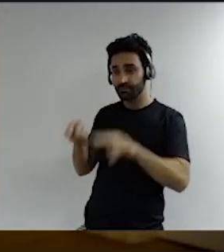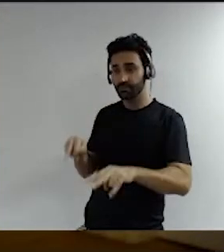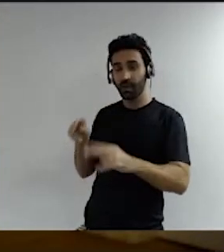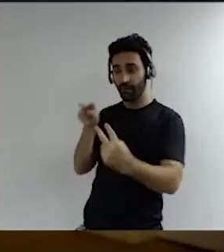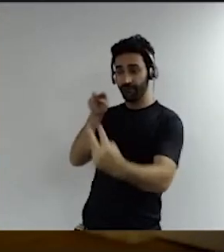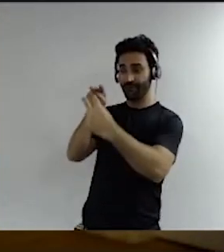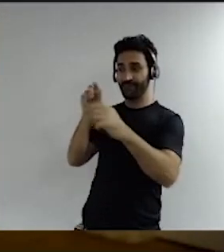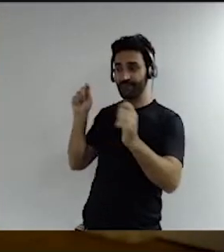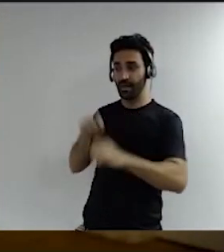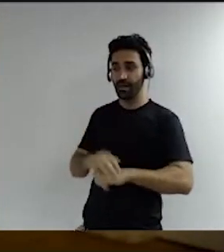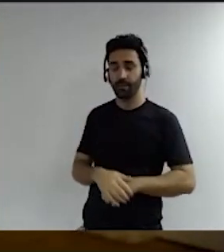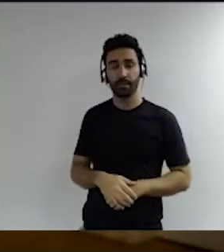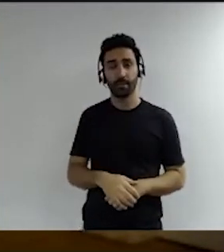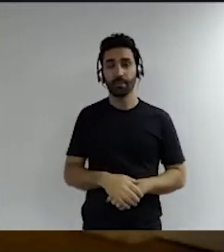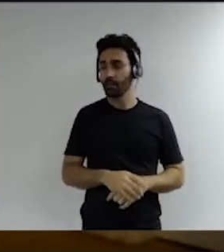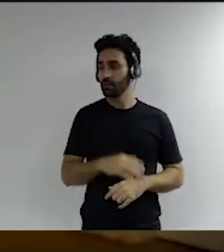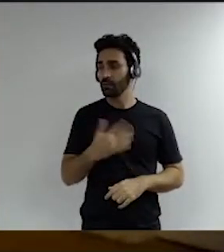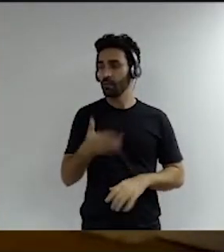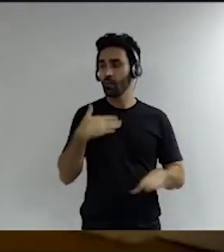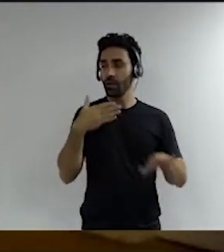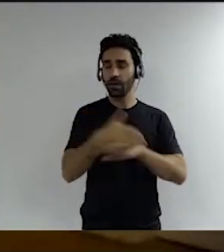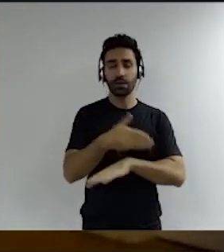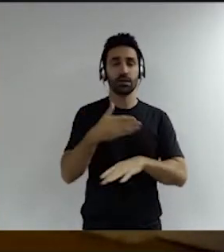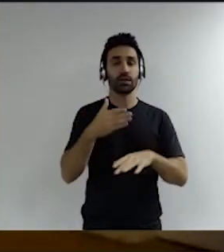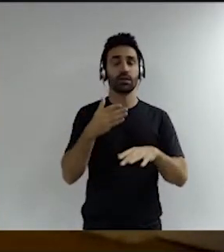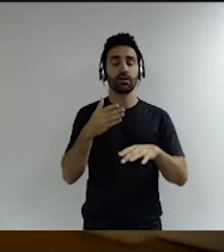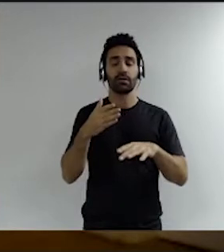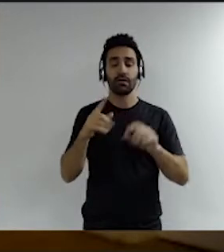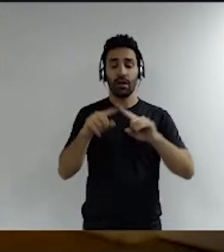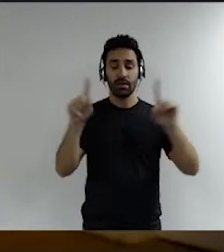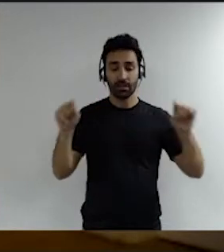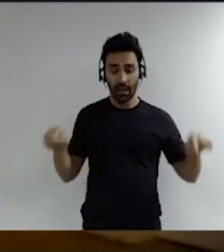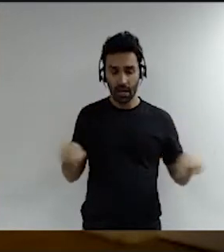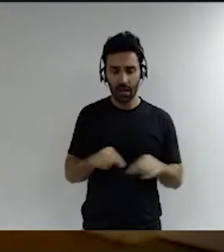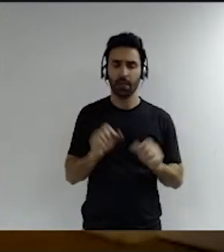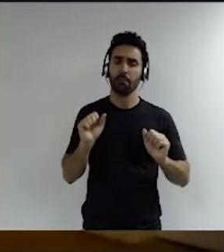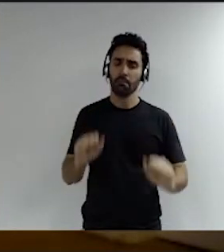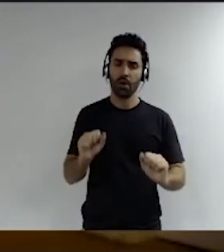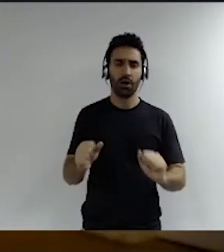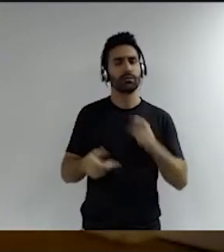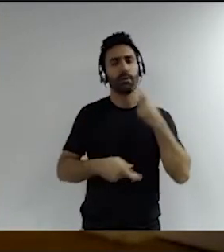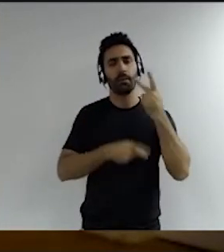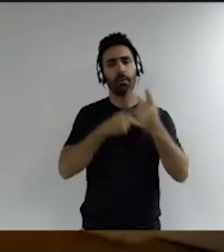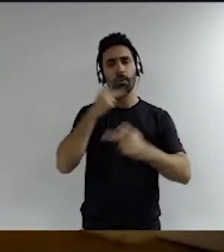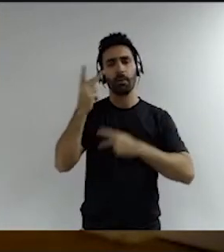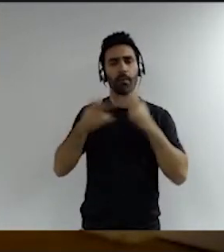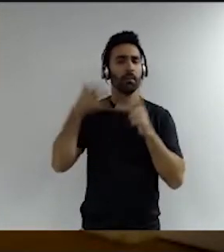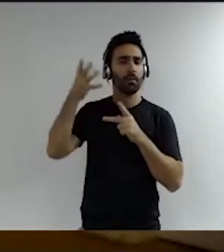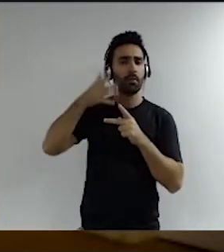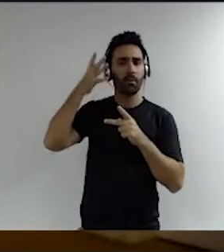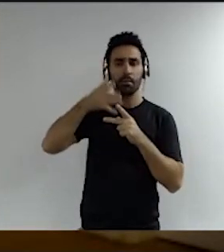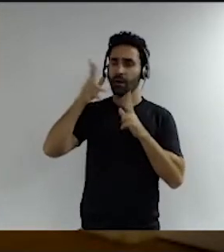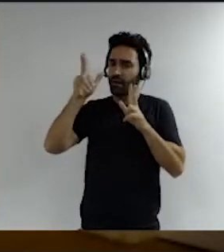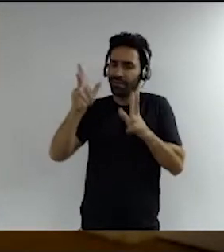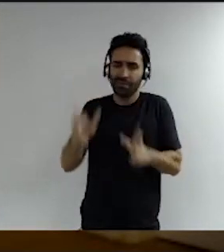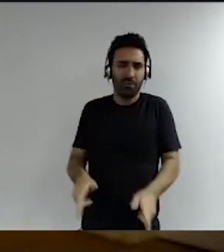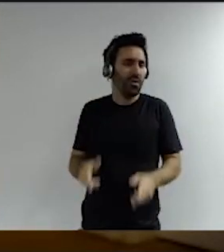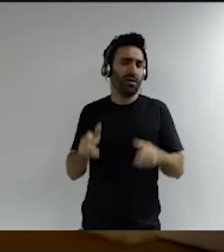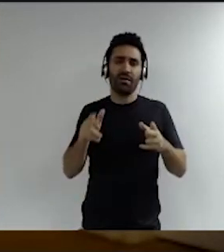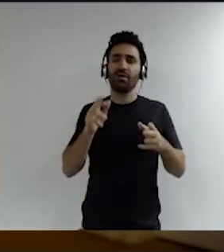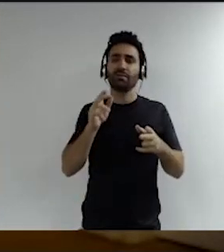Entra na sala e faz pessoalmente a sua sustentação oral, com o mesmo efeito como tivesse.